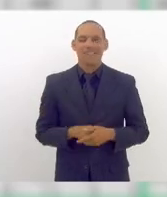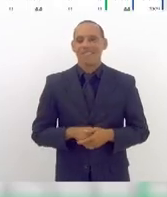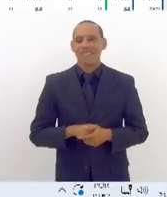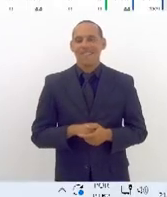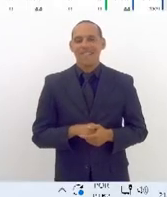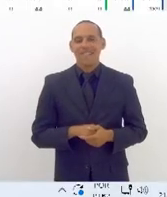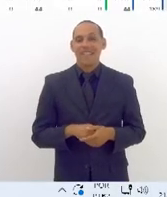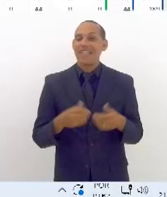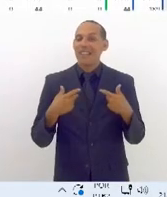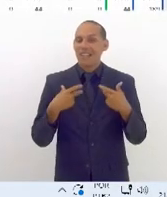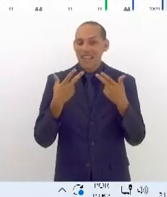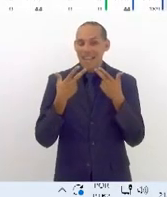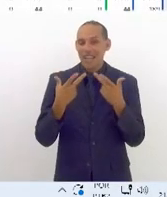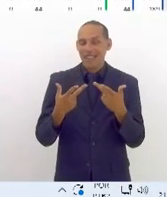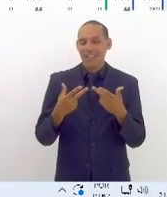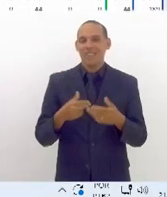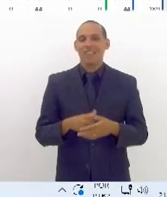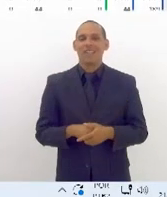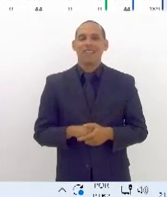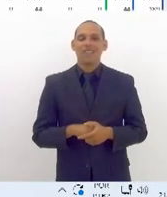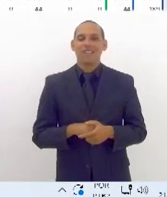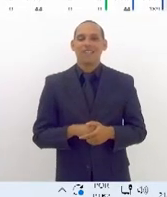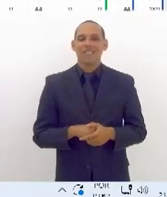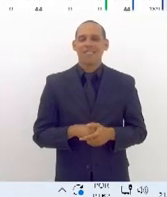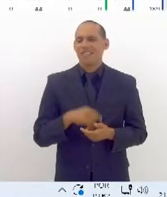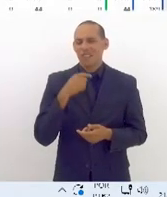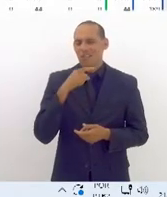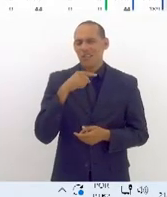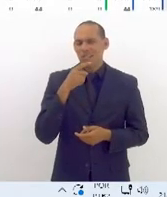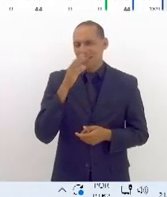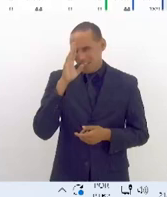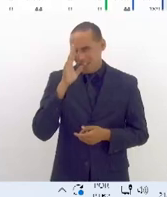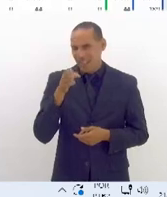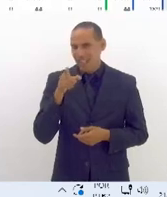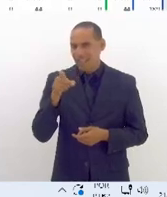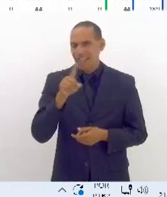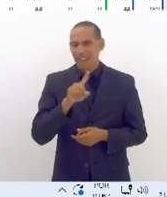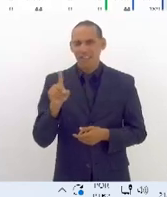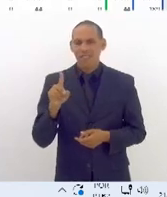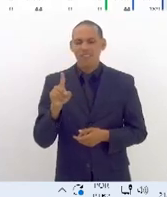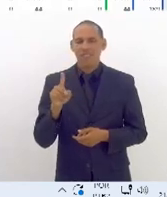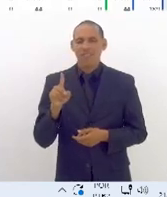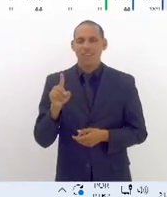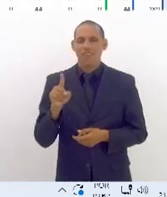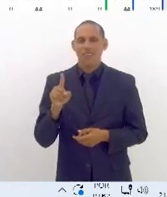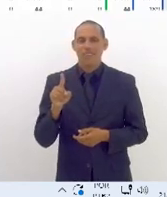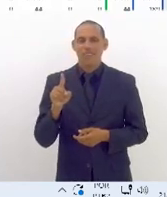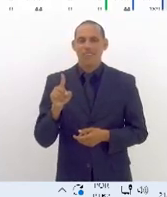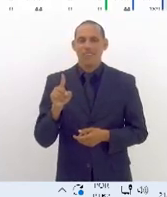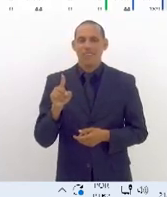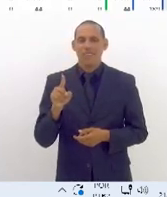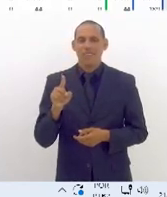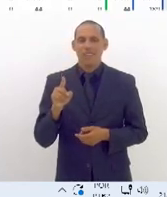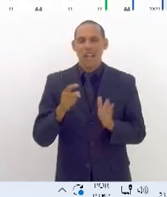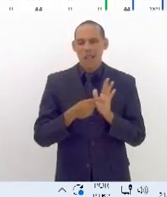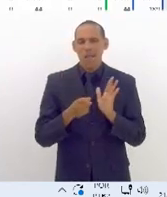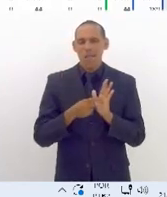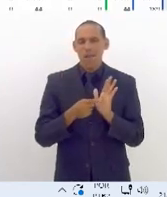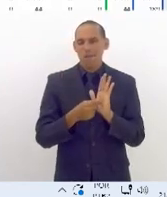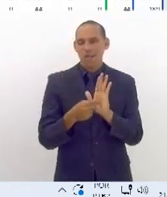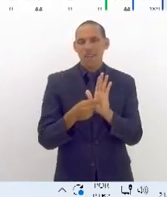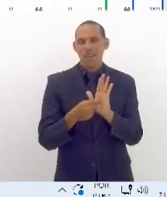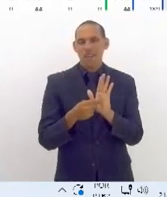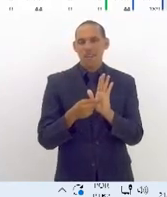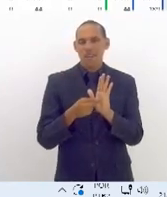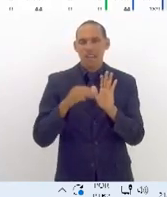eu vou falar você não consegue entrar aí diretamente né e apertar em apresentação